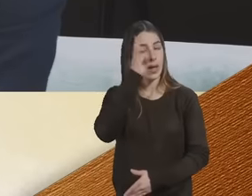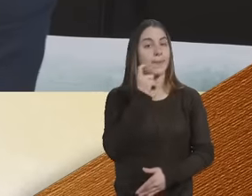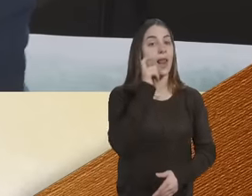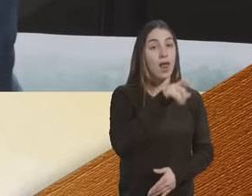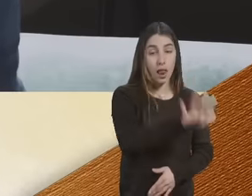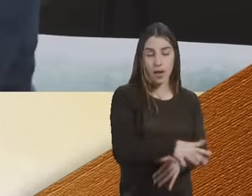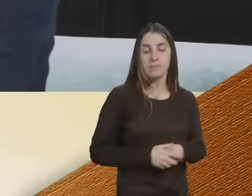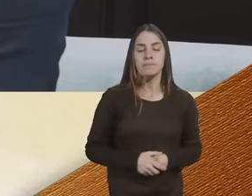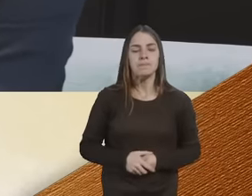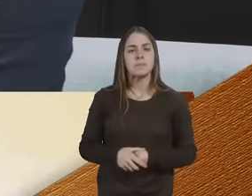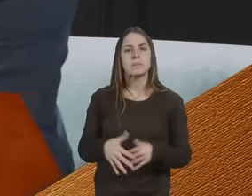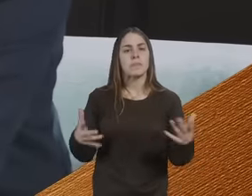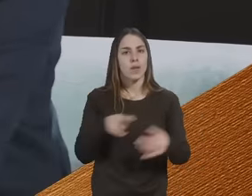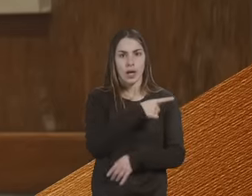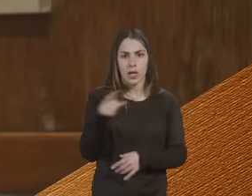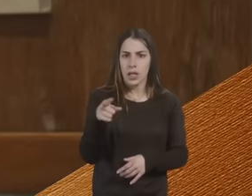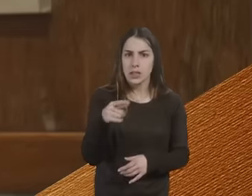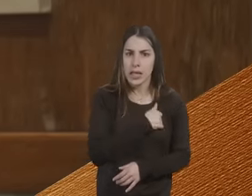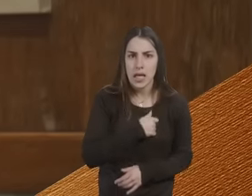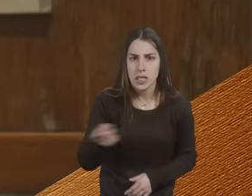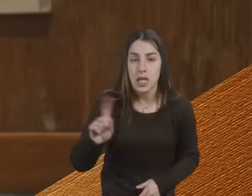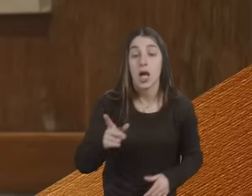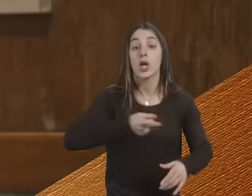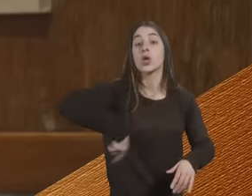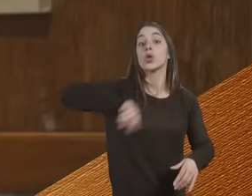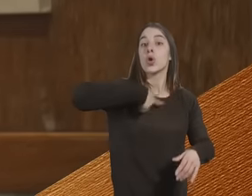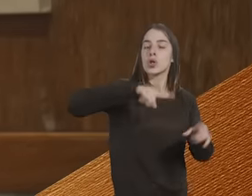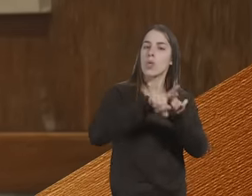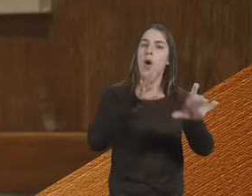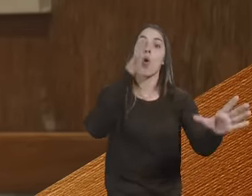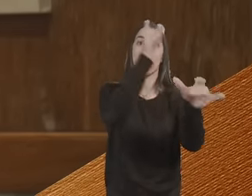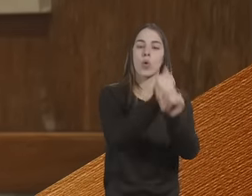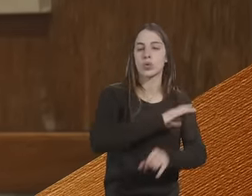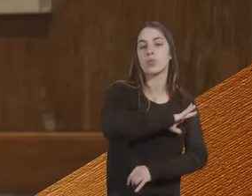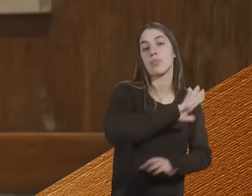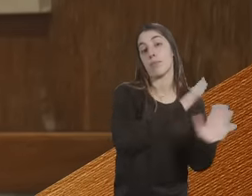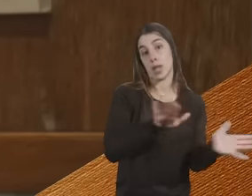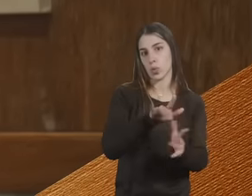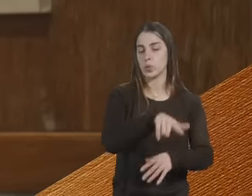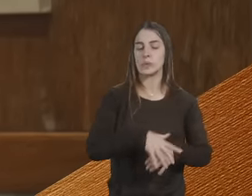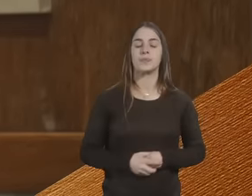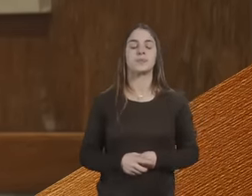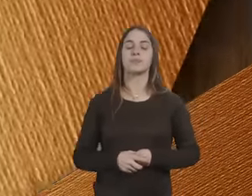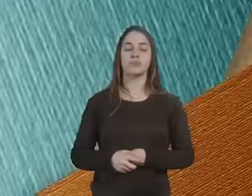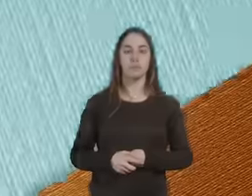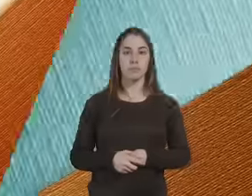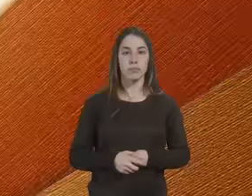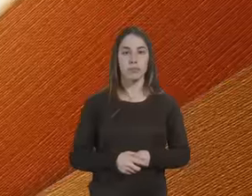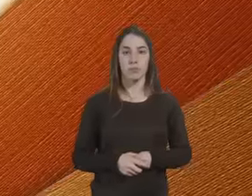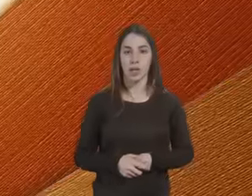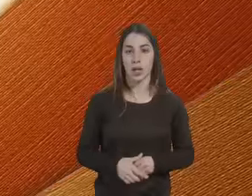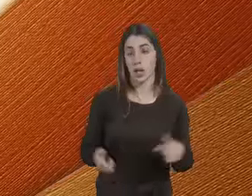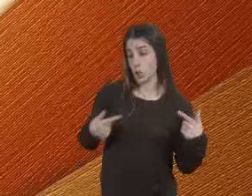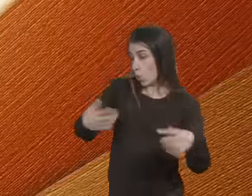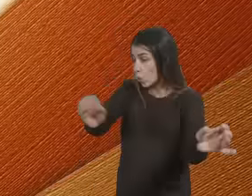tu aqui quando... Isto, e eles não estavam em casa? Vamos passar então para outro momento de tensão na nossa gala. Não tenho